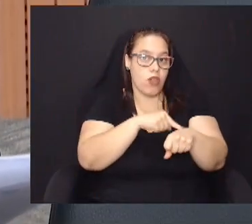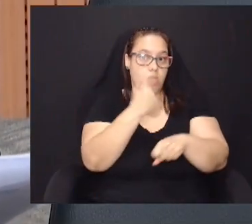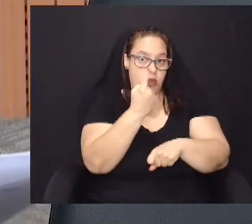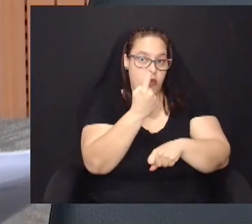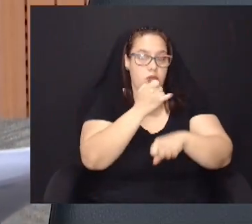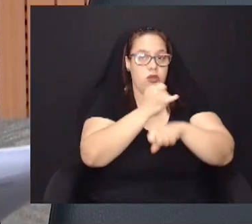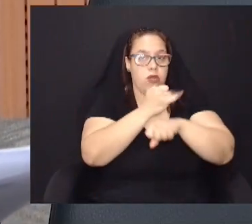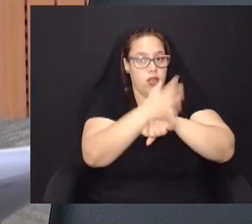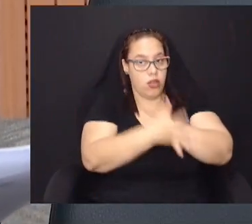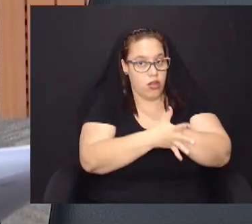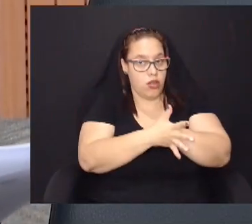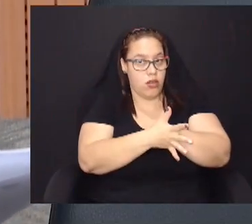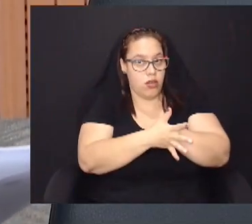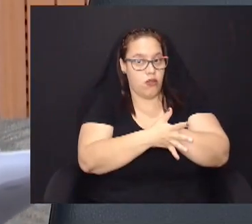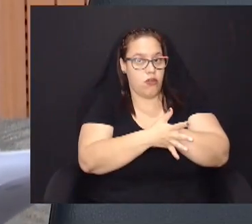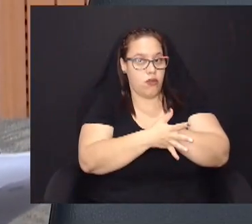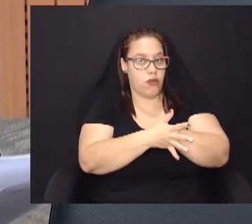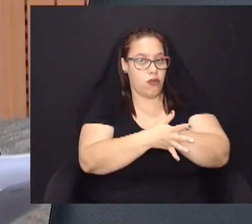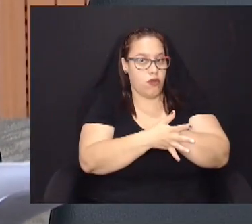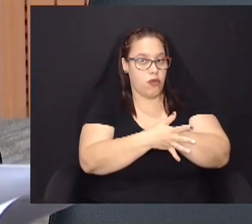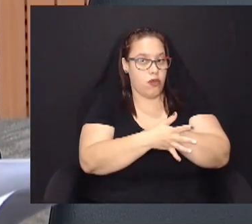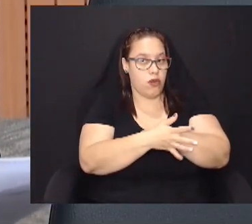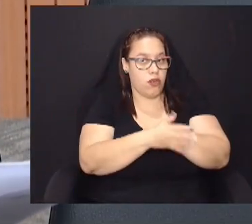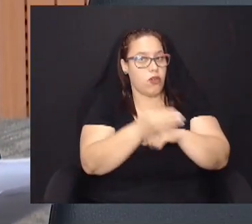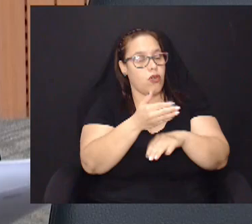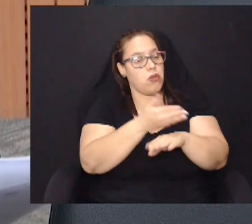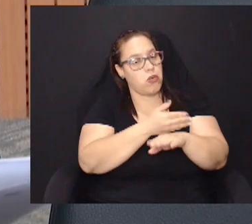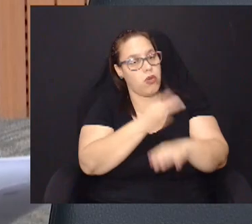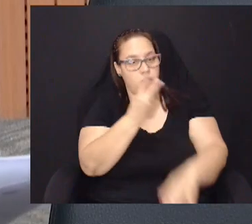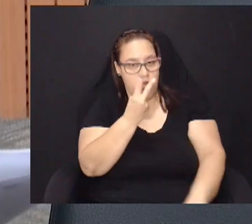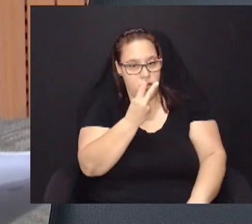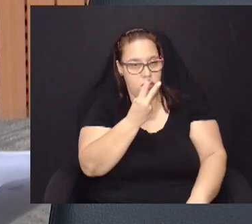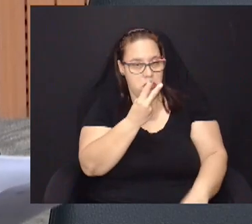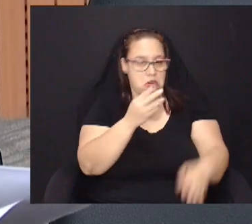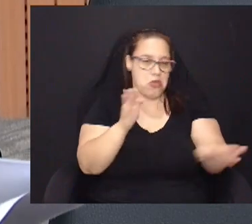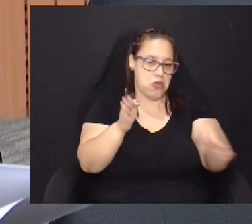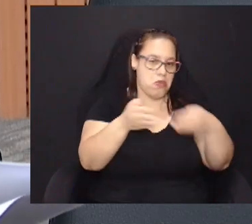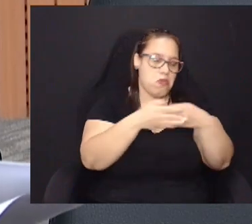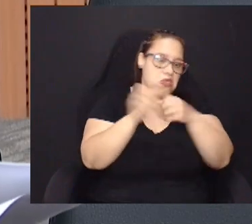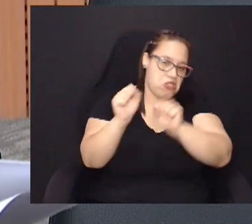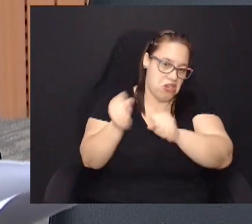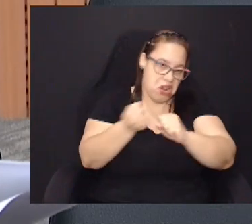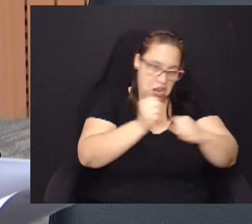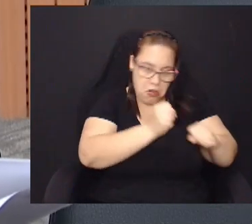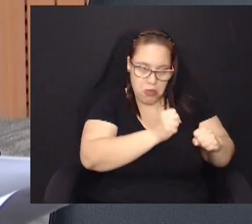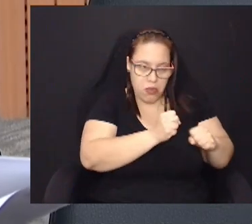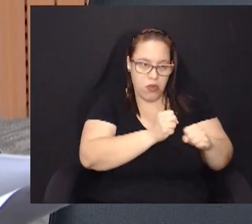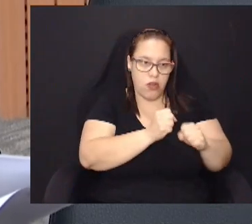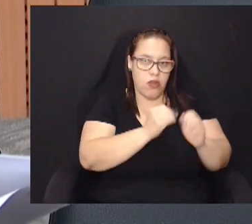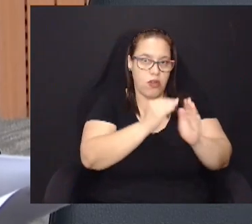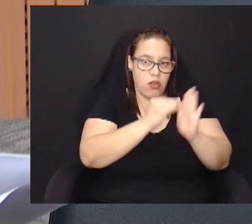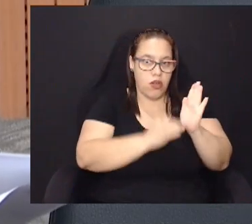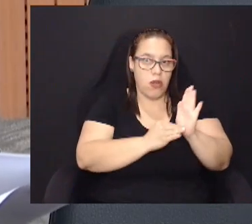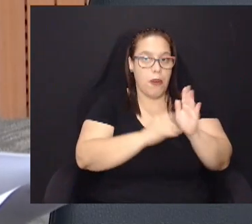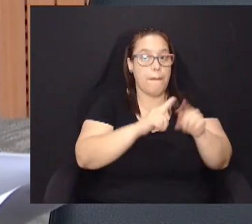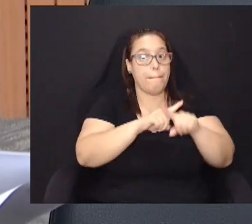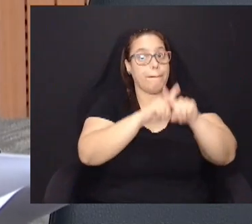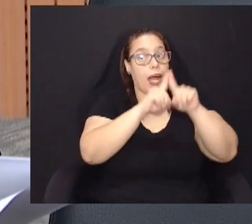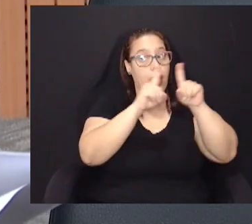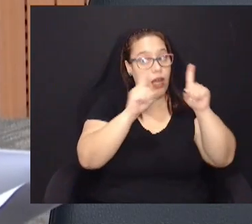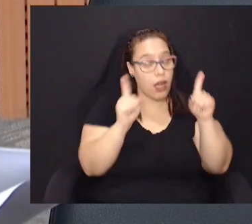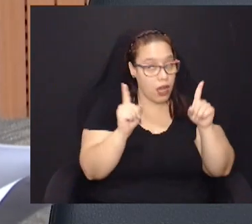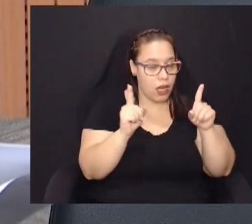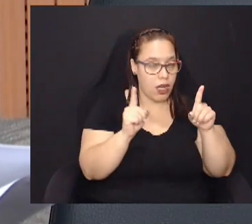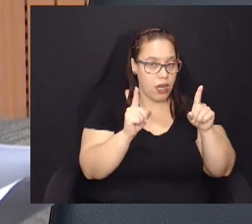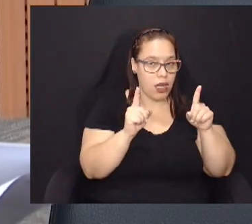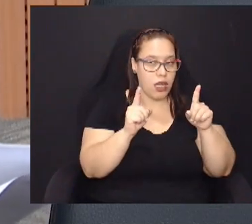manhã, com a exceção até as 2, para vocês poderem fazer o fechamento. E embaixo tem uma exceção. A